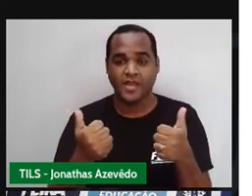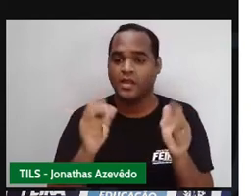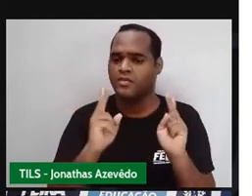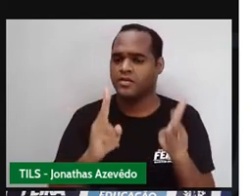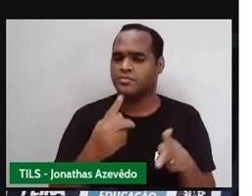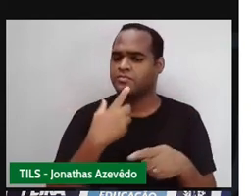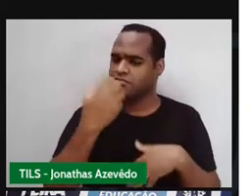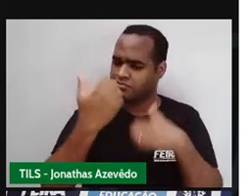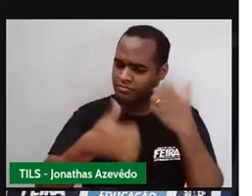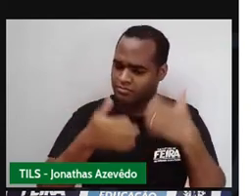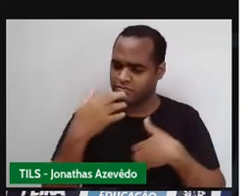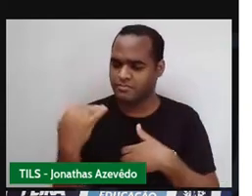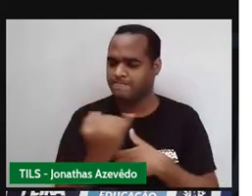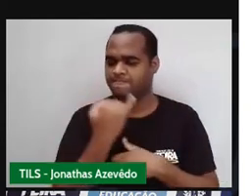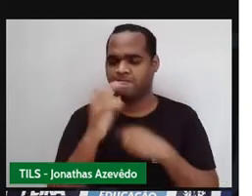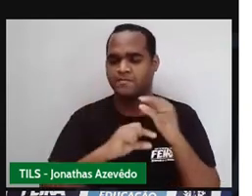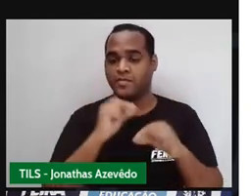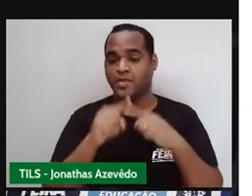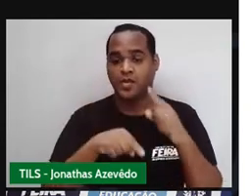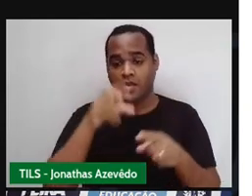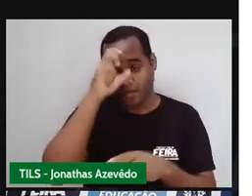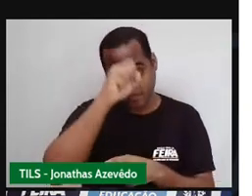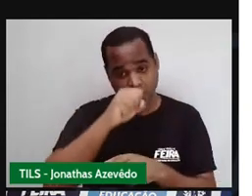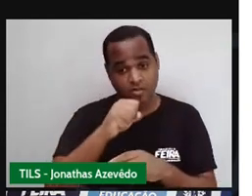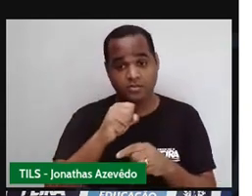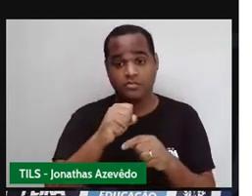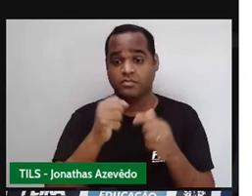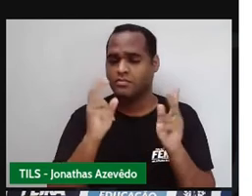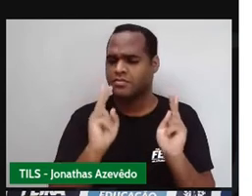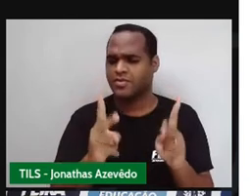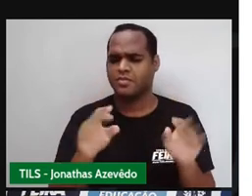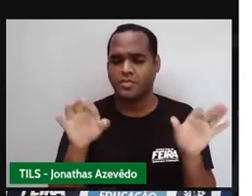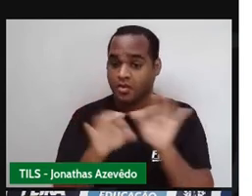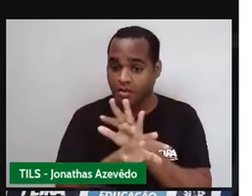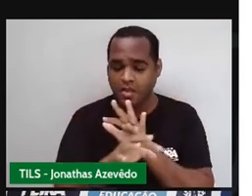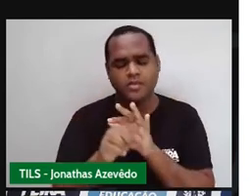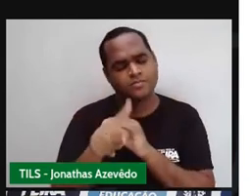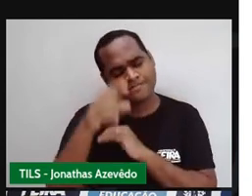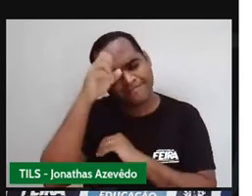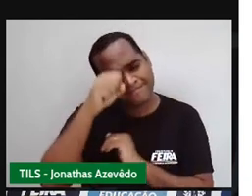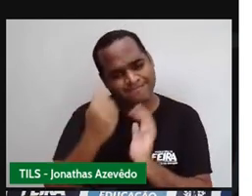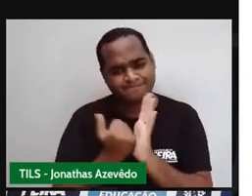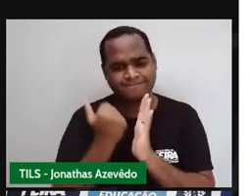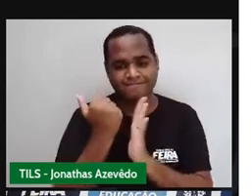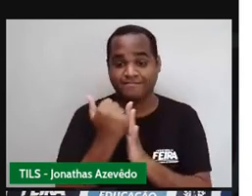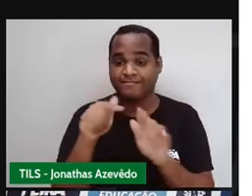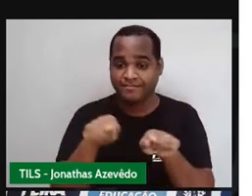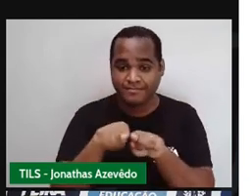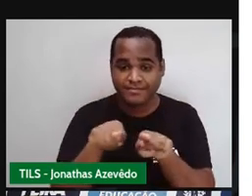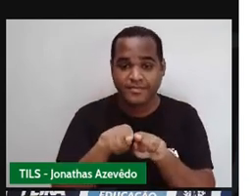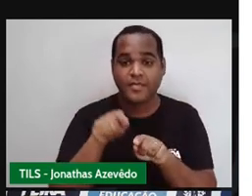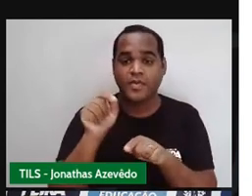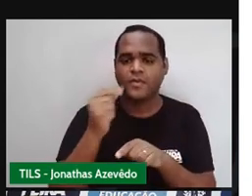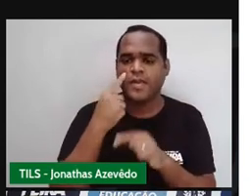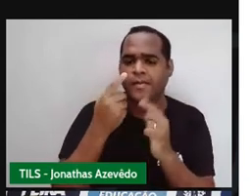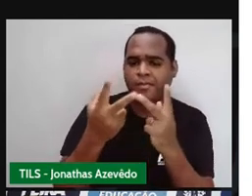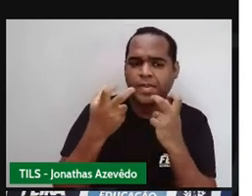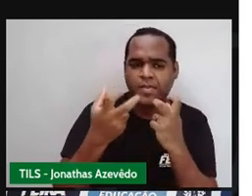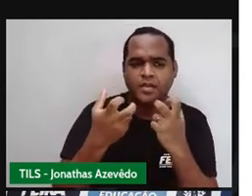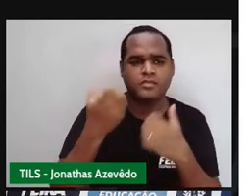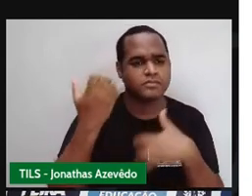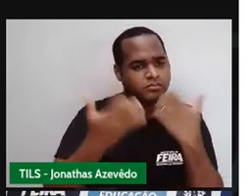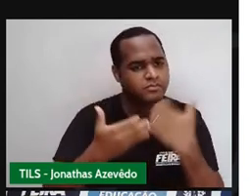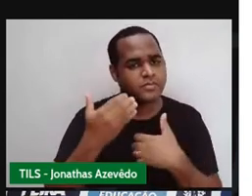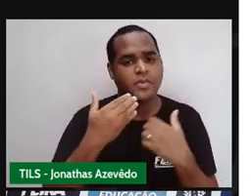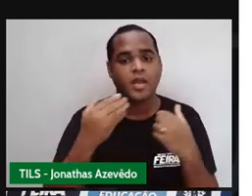sempre digo a você a gente pode aprender depois que essa aula assim encerrar tá quê que você pode fazer buscar perceber em